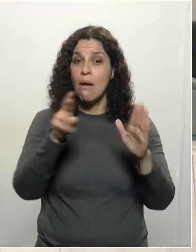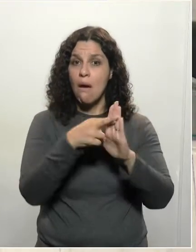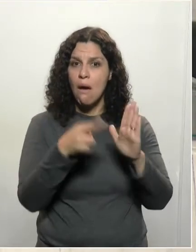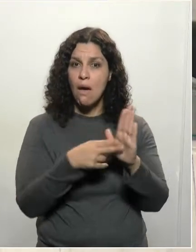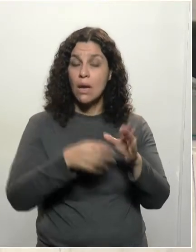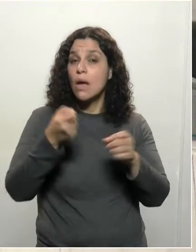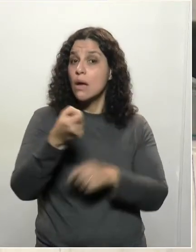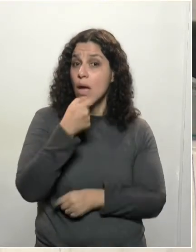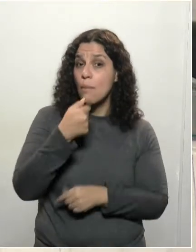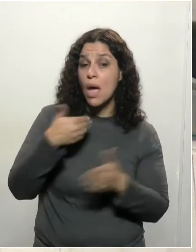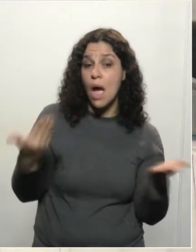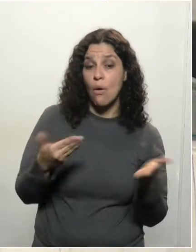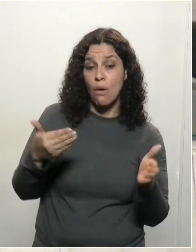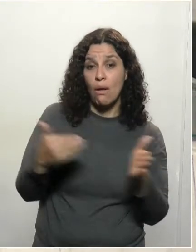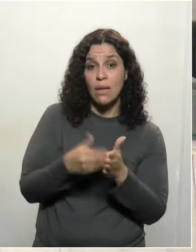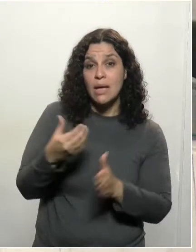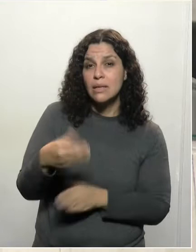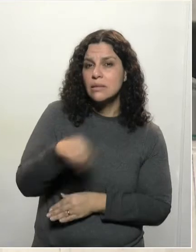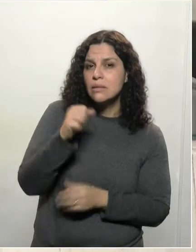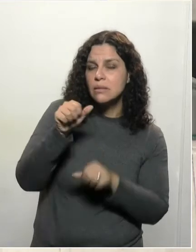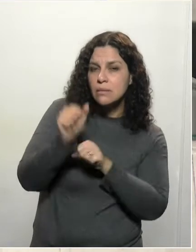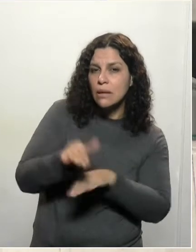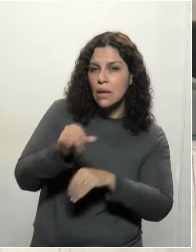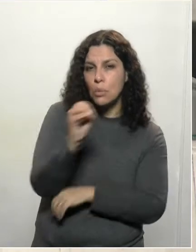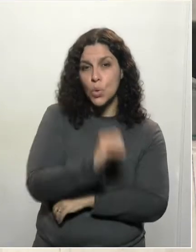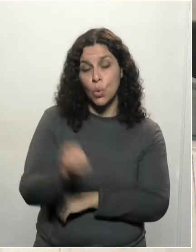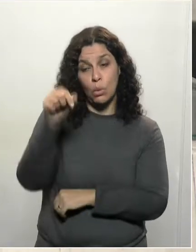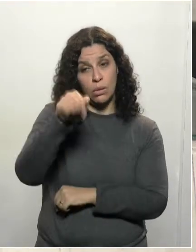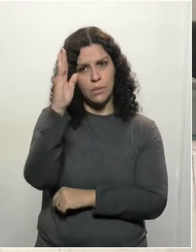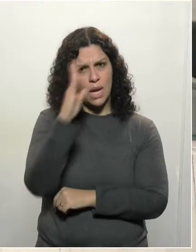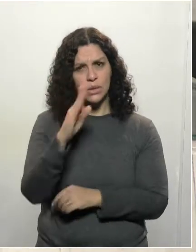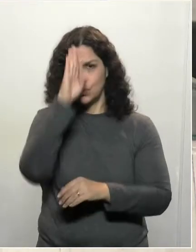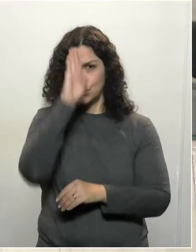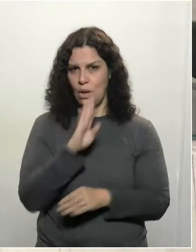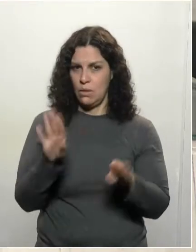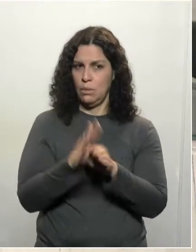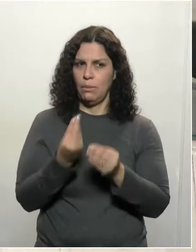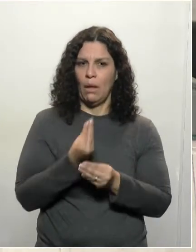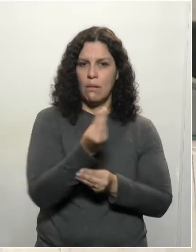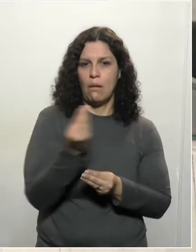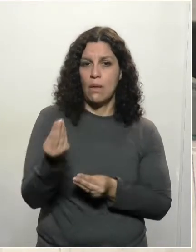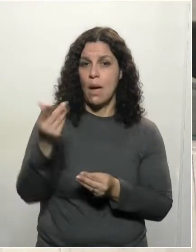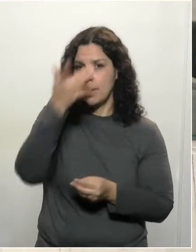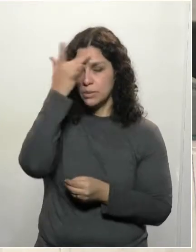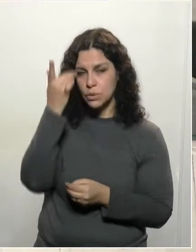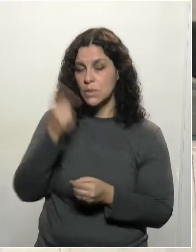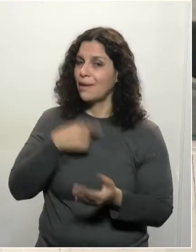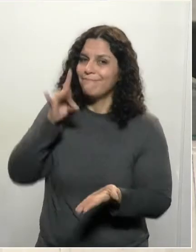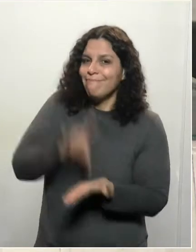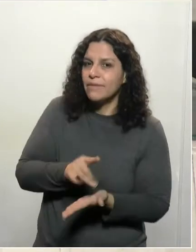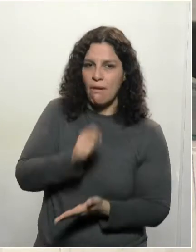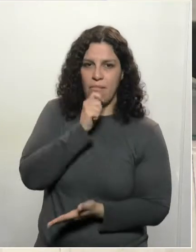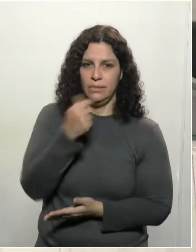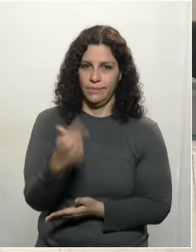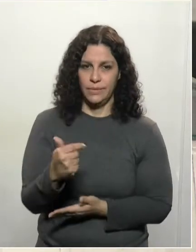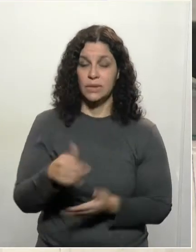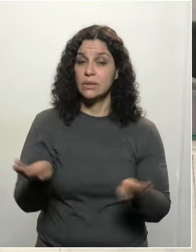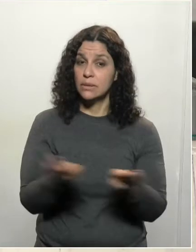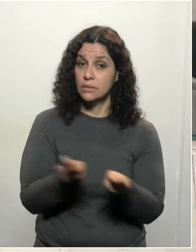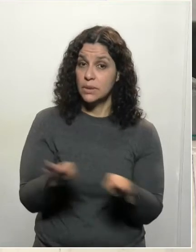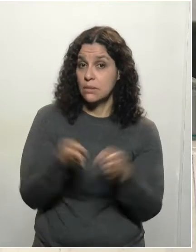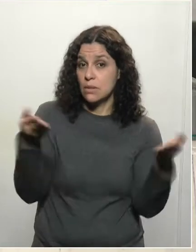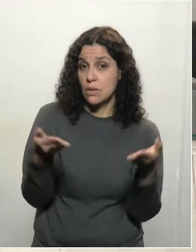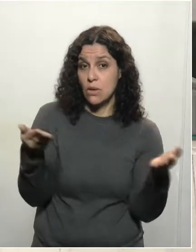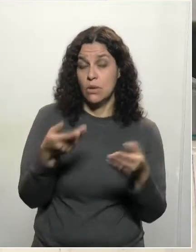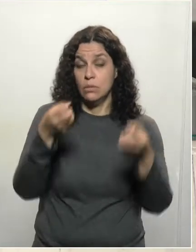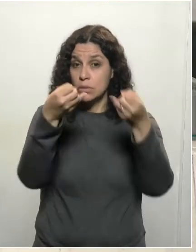ter esse medicamento até o mês de setembro, outubro aqui, mas é algo que ainda não é concreto. Então, eu faço